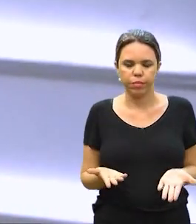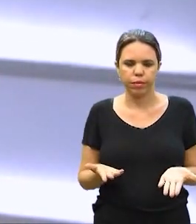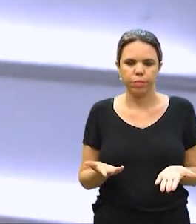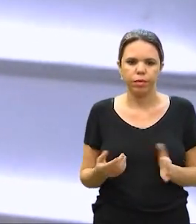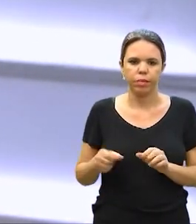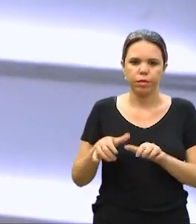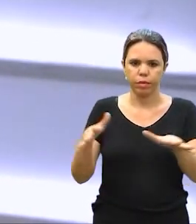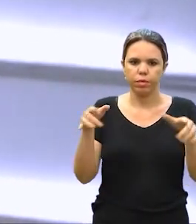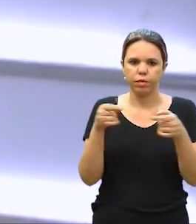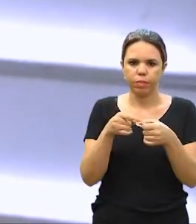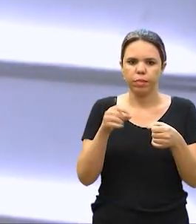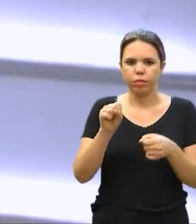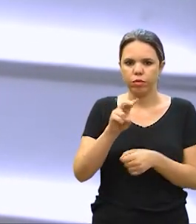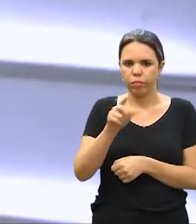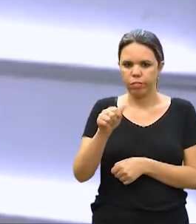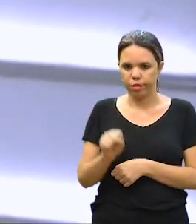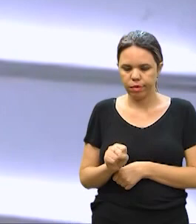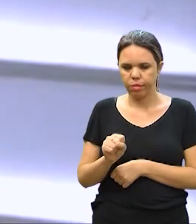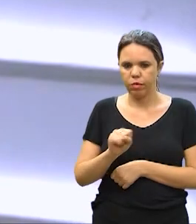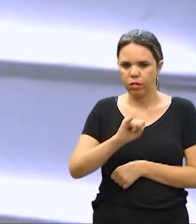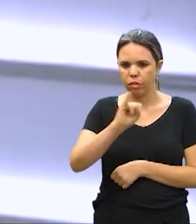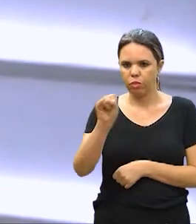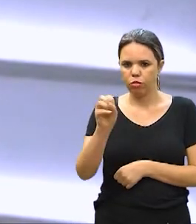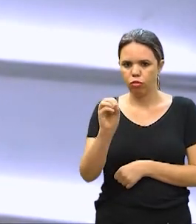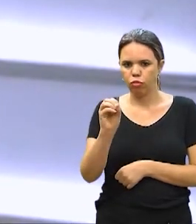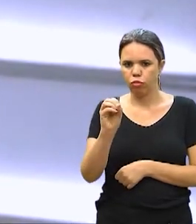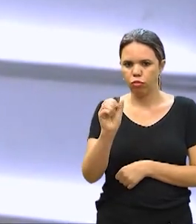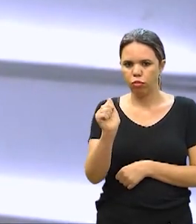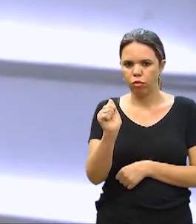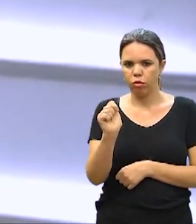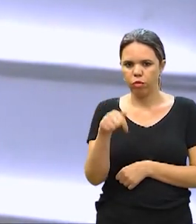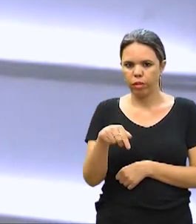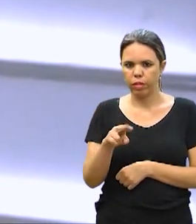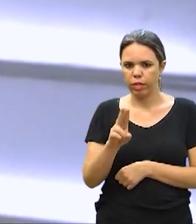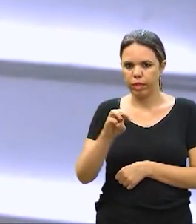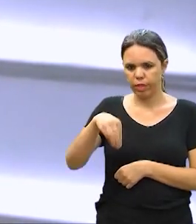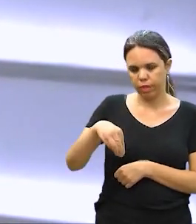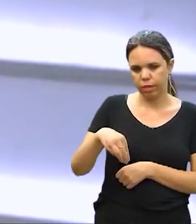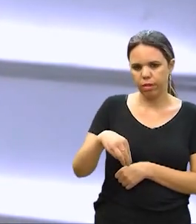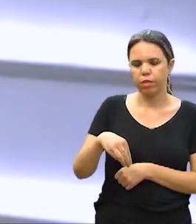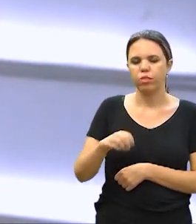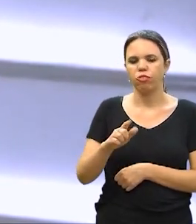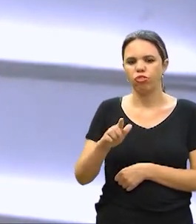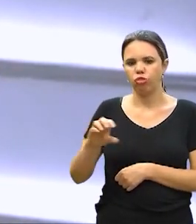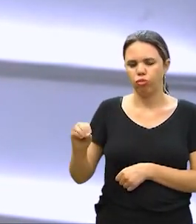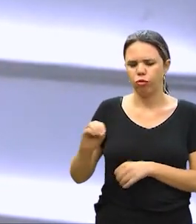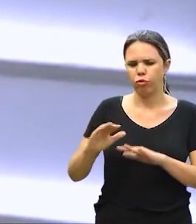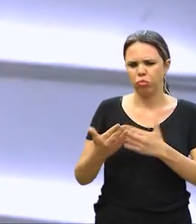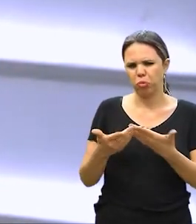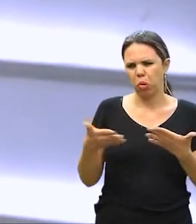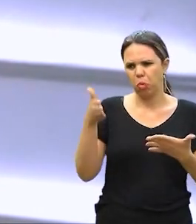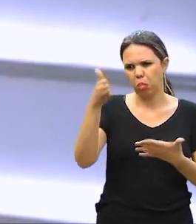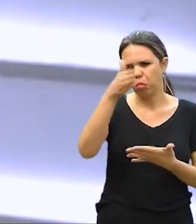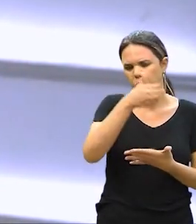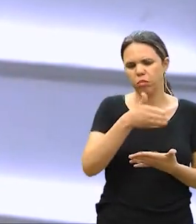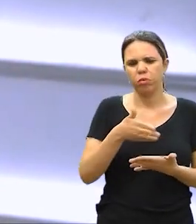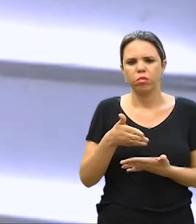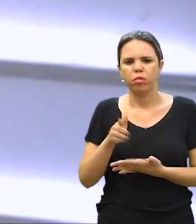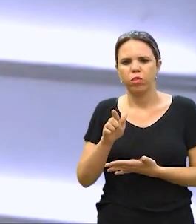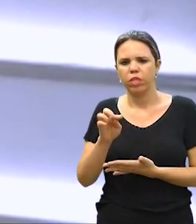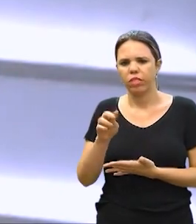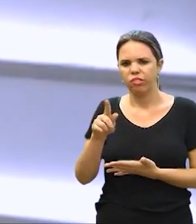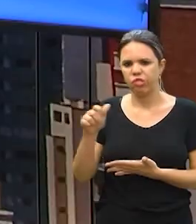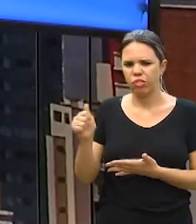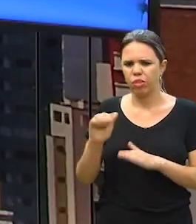Campinas, e abrange os distritos de Sousas, de Joaquim Egídio e os bairros do núcleo de Carlos Gomes, Chácaras Gargantilha e também o